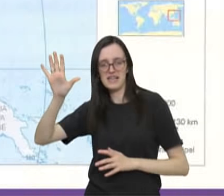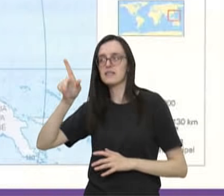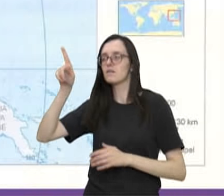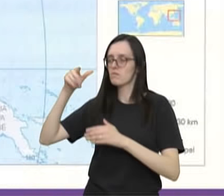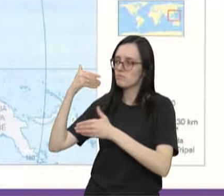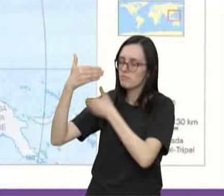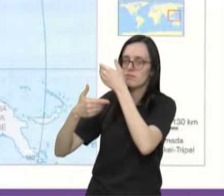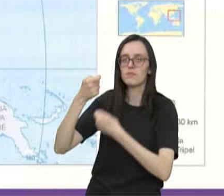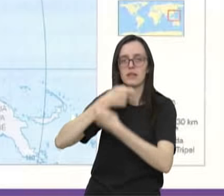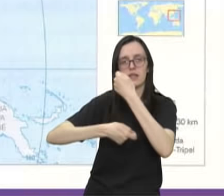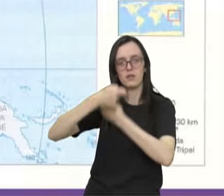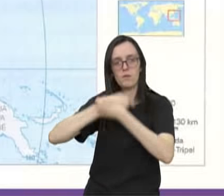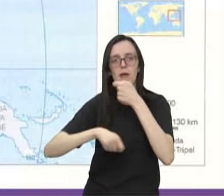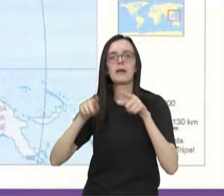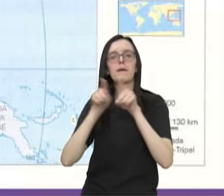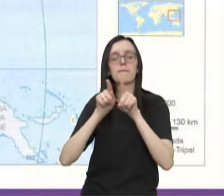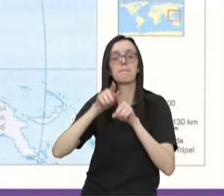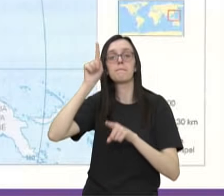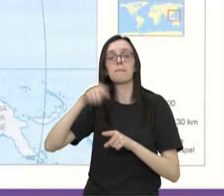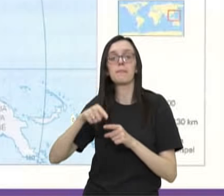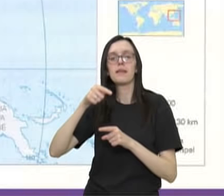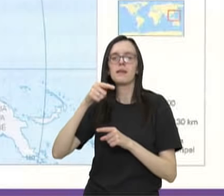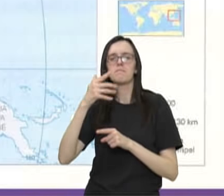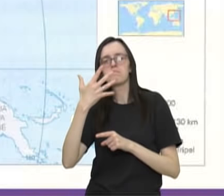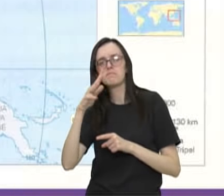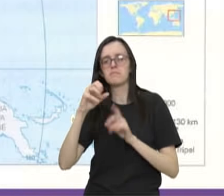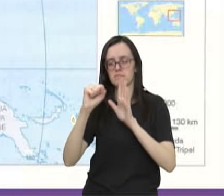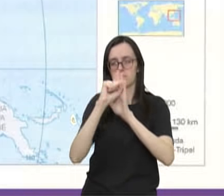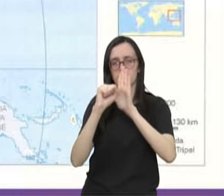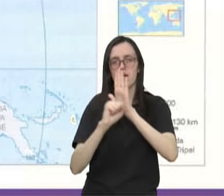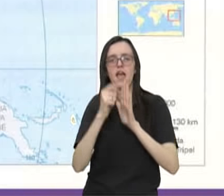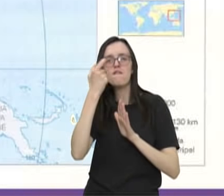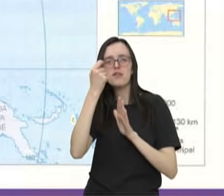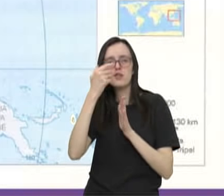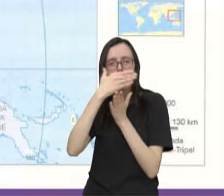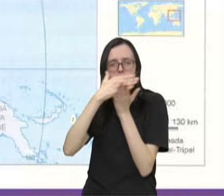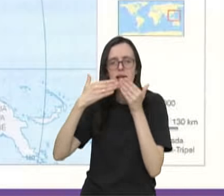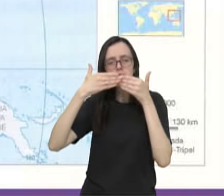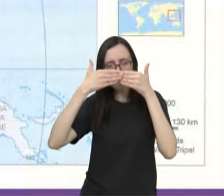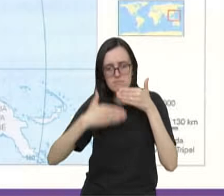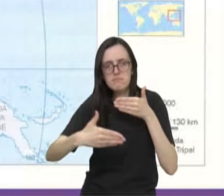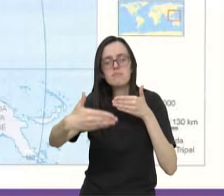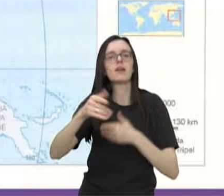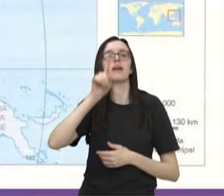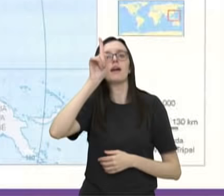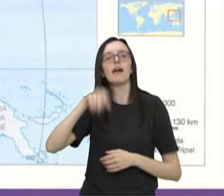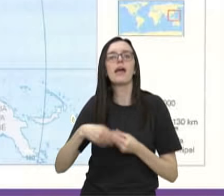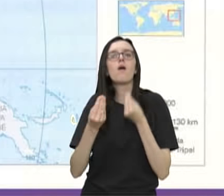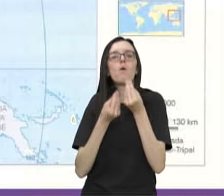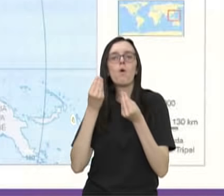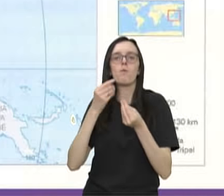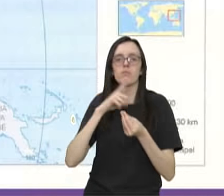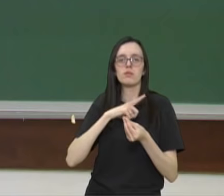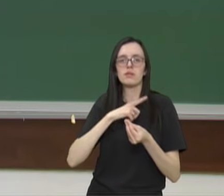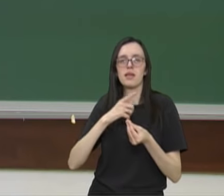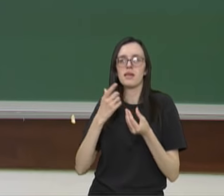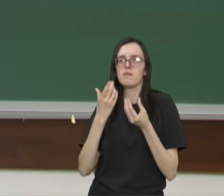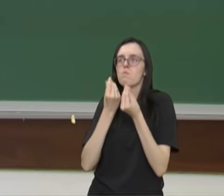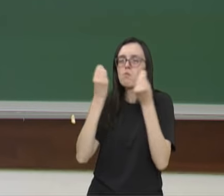principalmente a partir da segunda metade do século 20 no modelo de plataformas de exportações